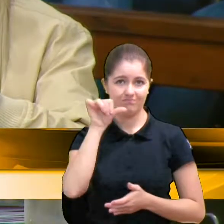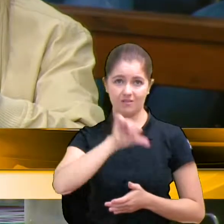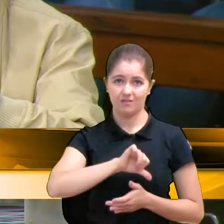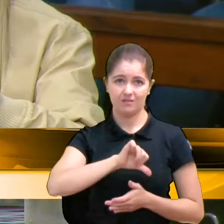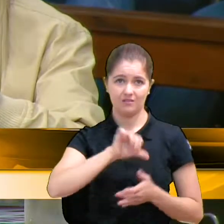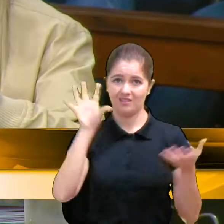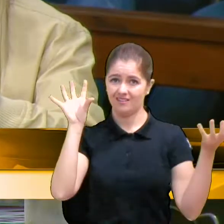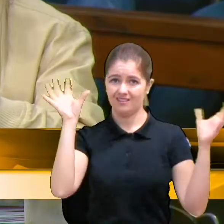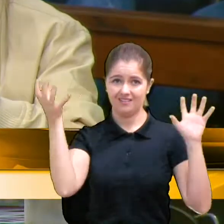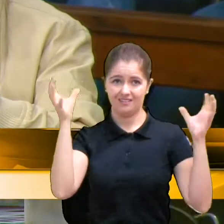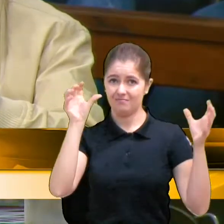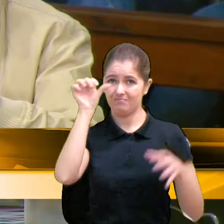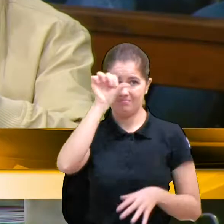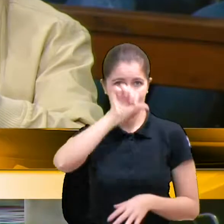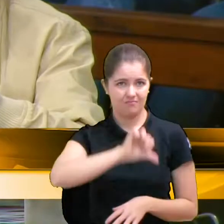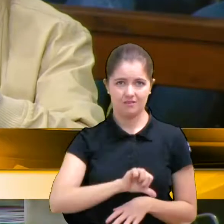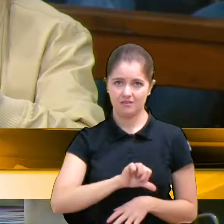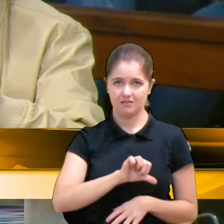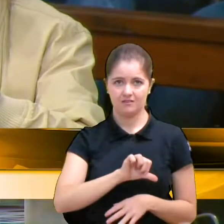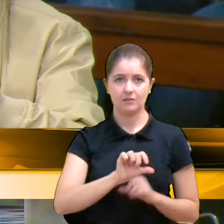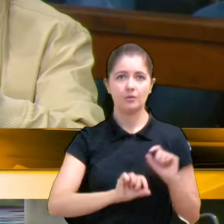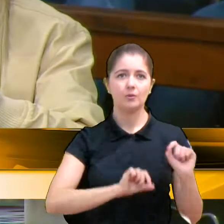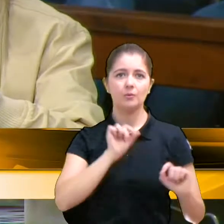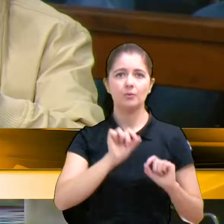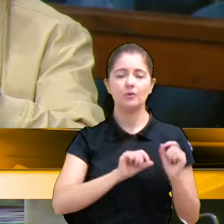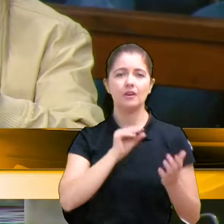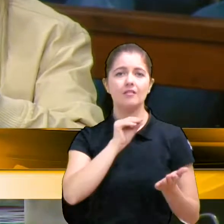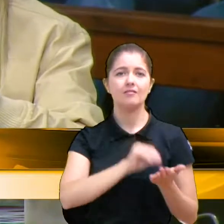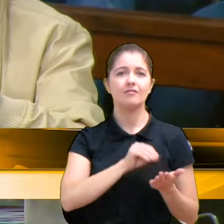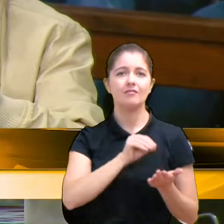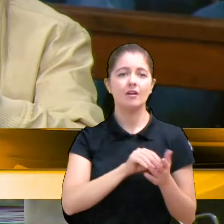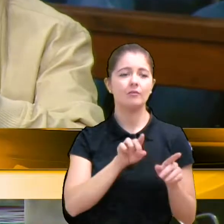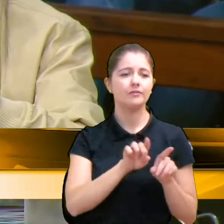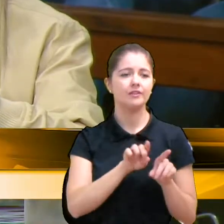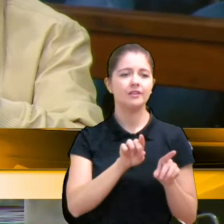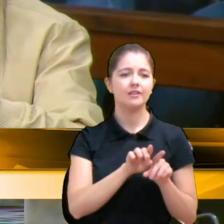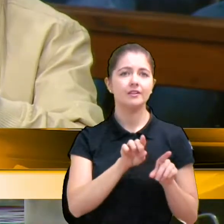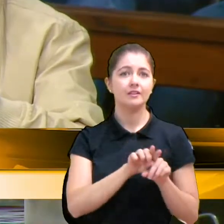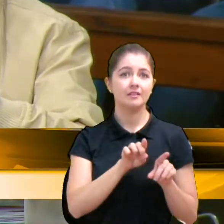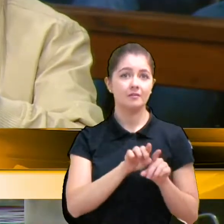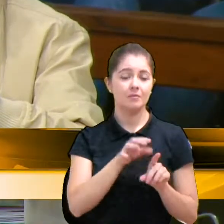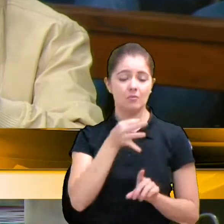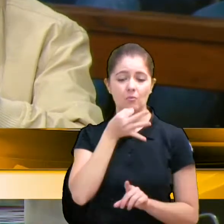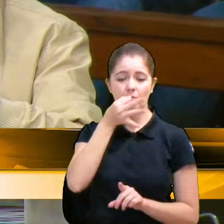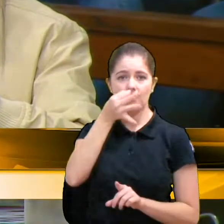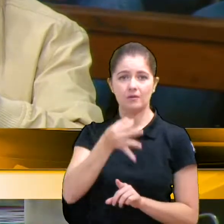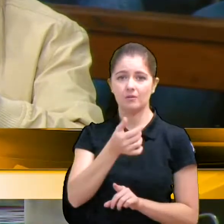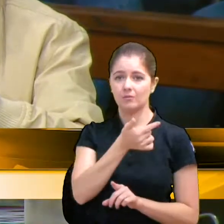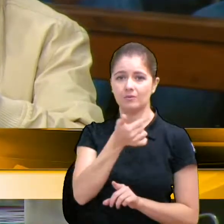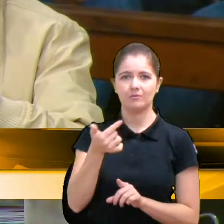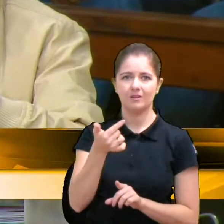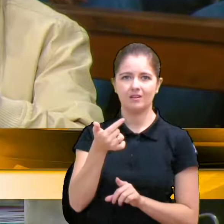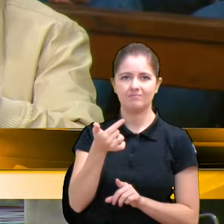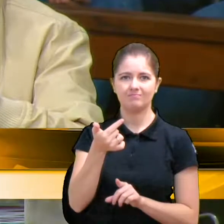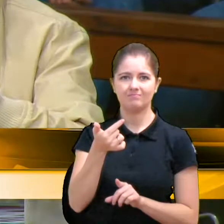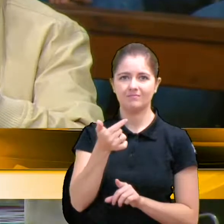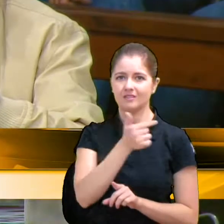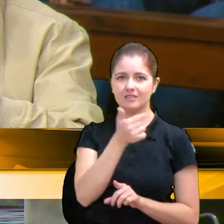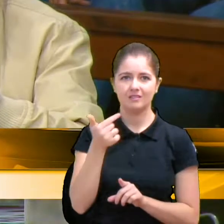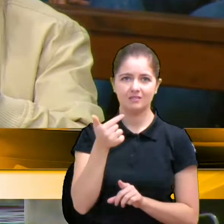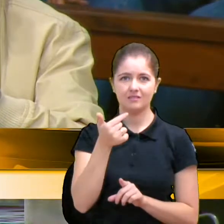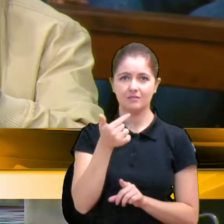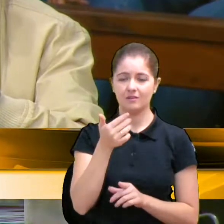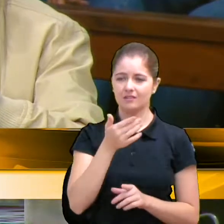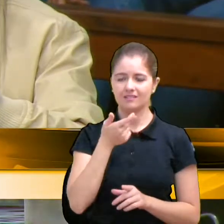na agricultura, é a ausência de palavra. Quando uma pessoa não tem palavra, eu fico muito preocupado com o que vem pela